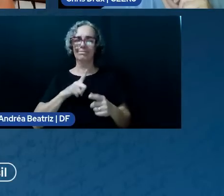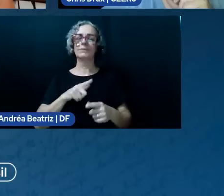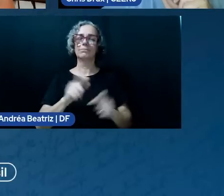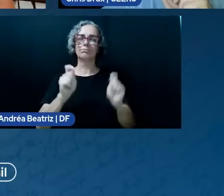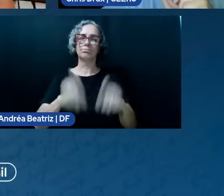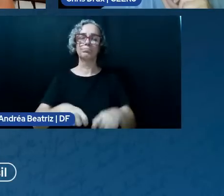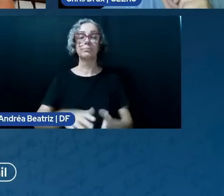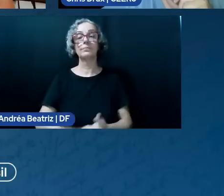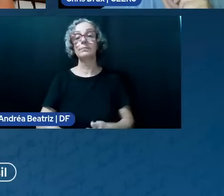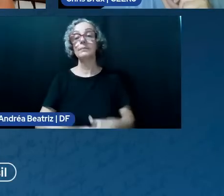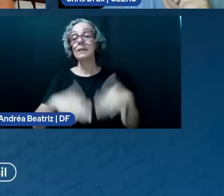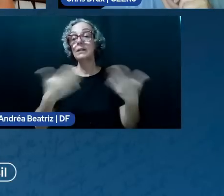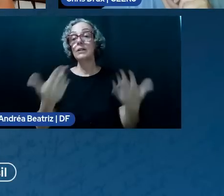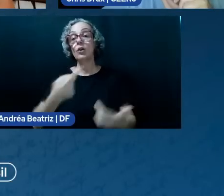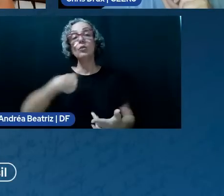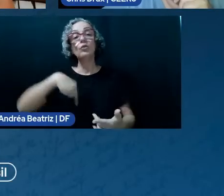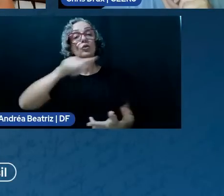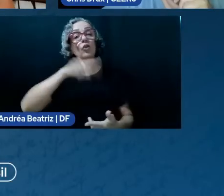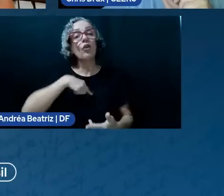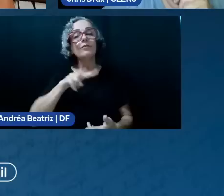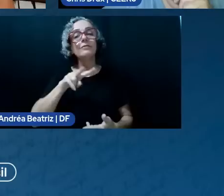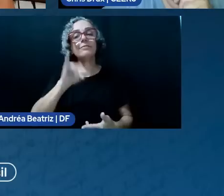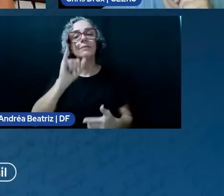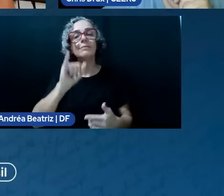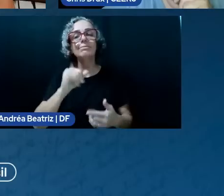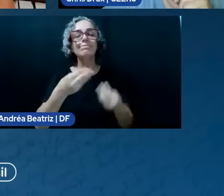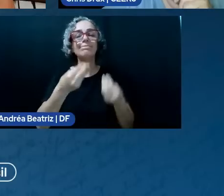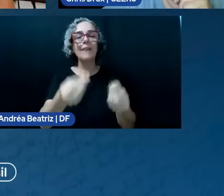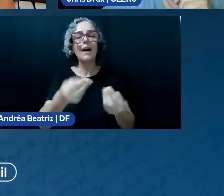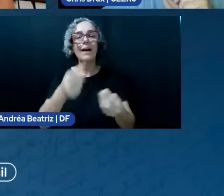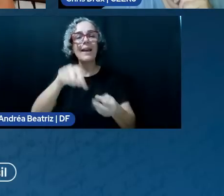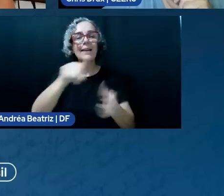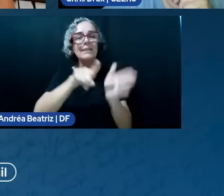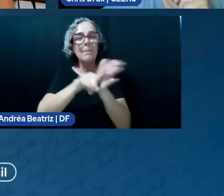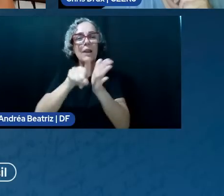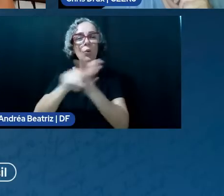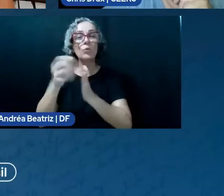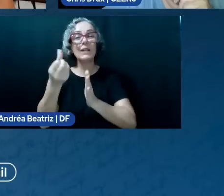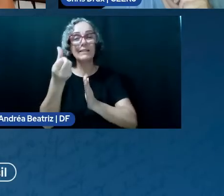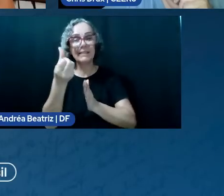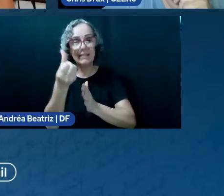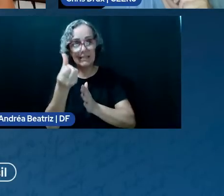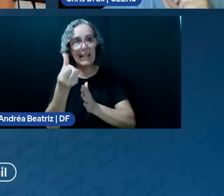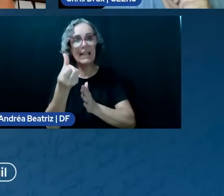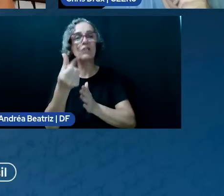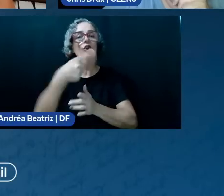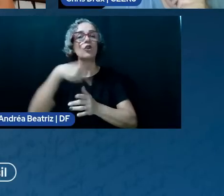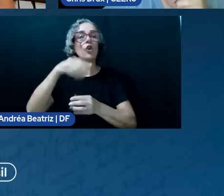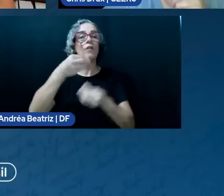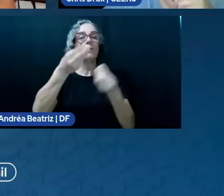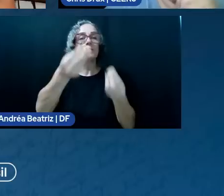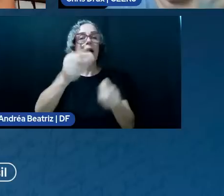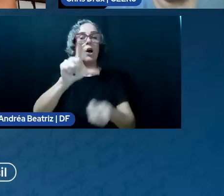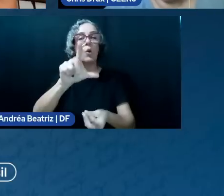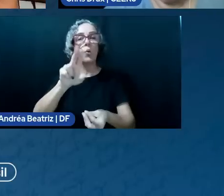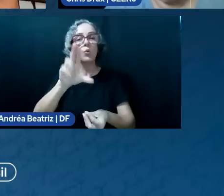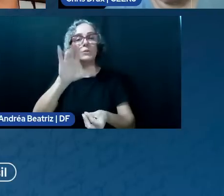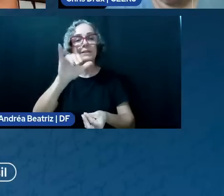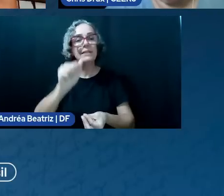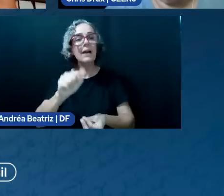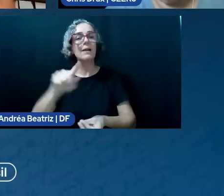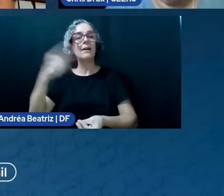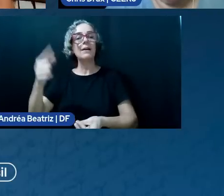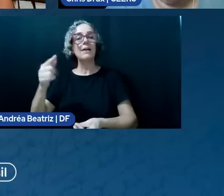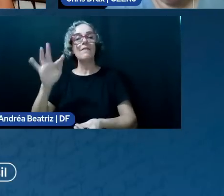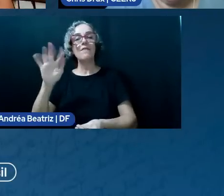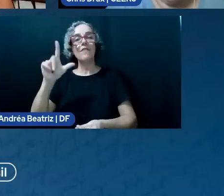essas perguntas pendentes, são seis perguntas que nós vamos distribuir entre a Lúcia e o Flávio, eles respondem aí, né, nos próximos dias,